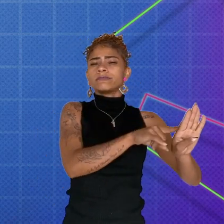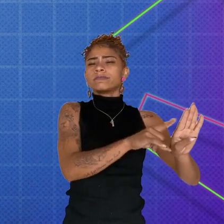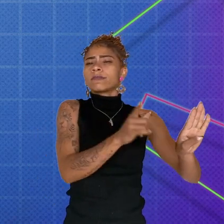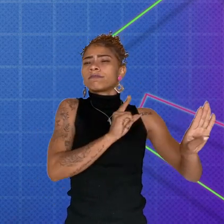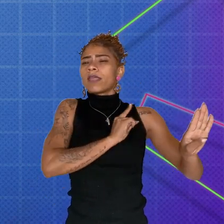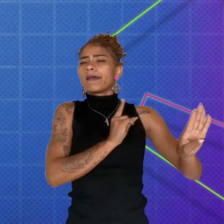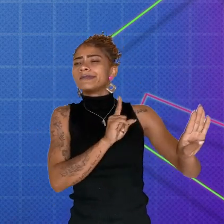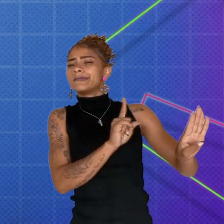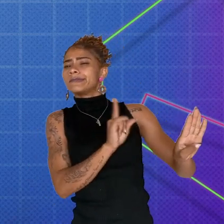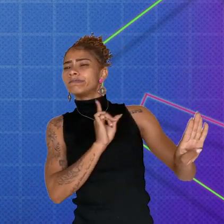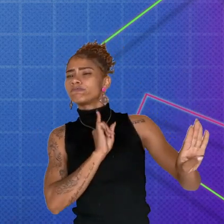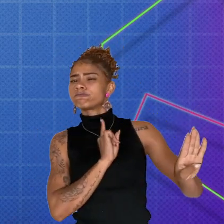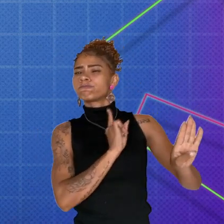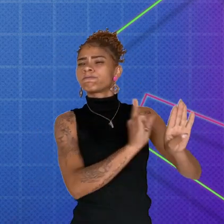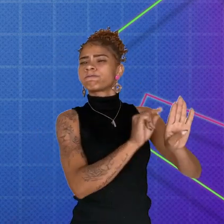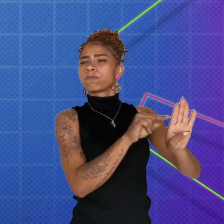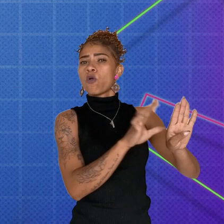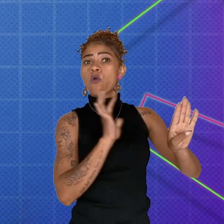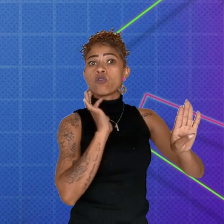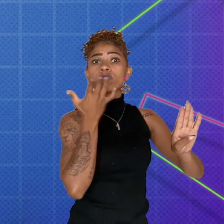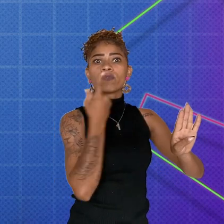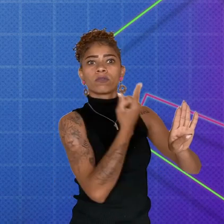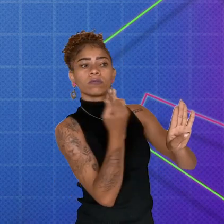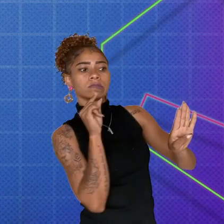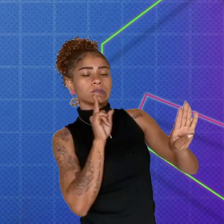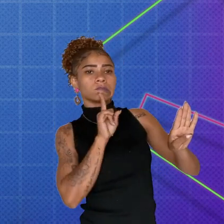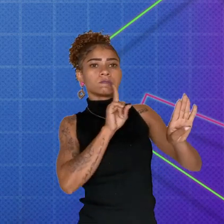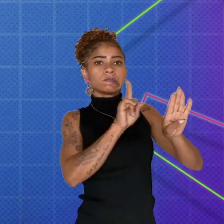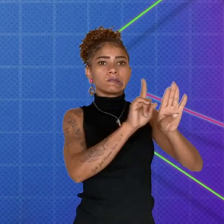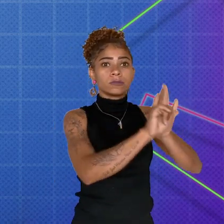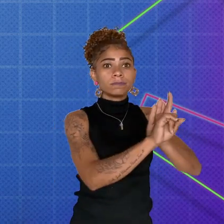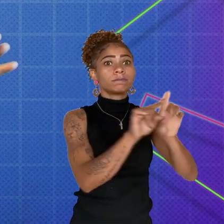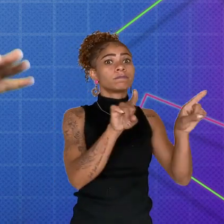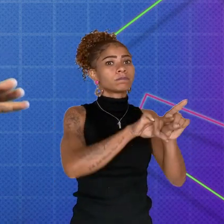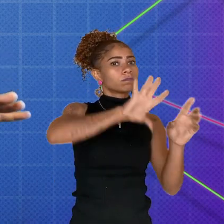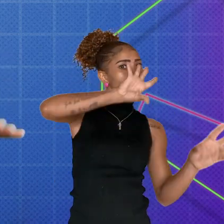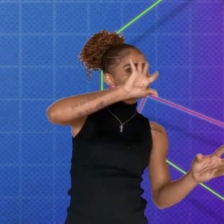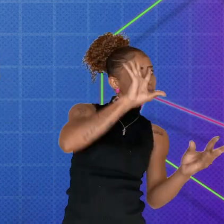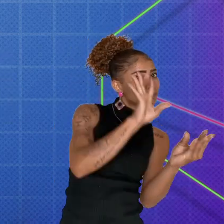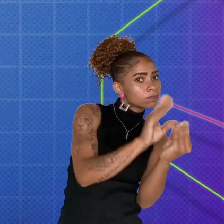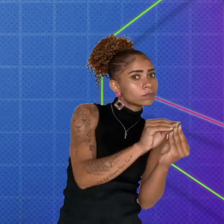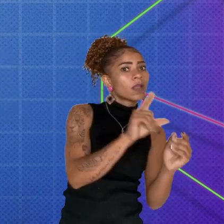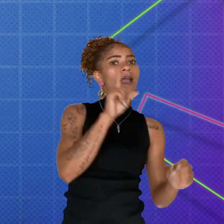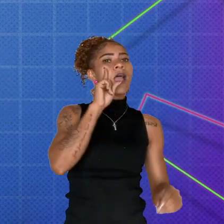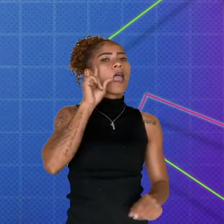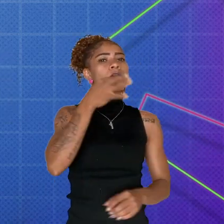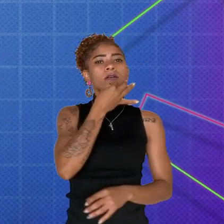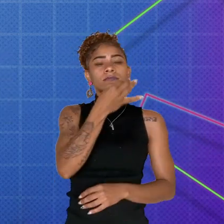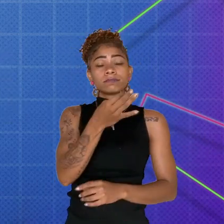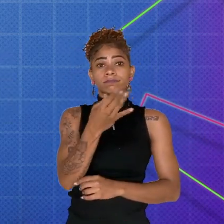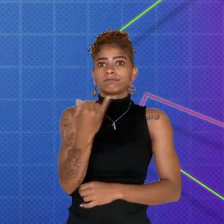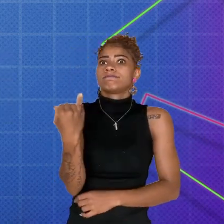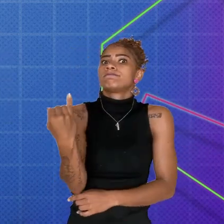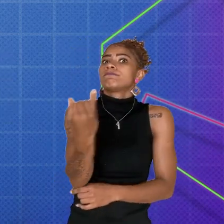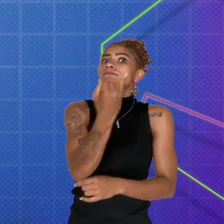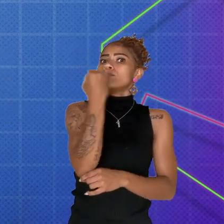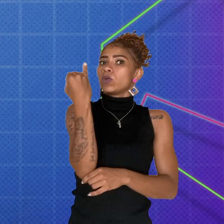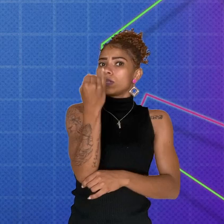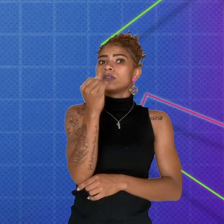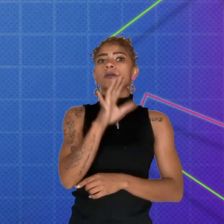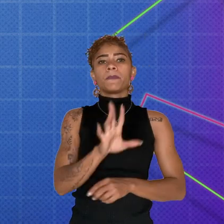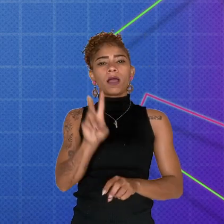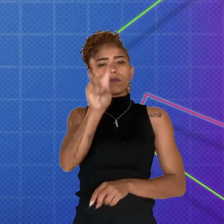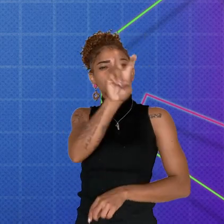algo importante para ser encontrado ou resolvido atrás da porta. Em conclusão, os efeitos sonoros são uma parte fundamental